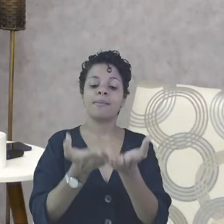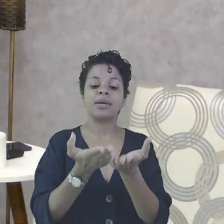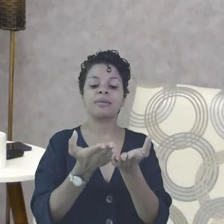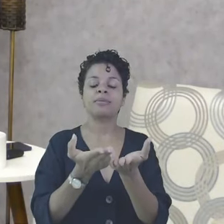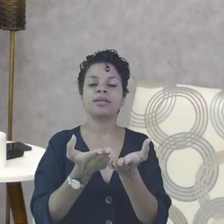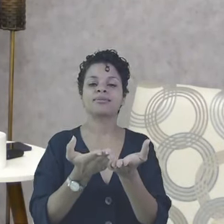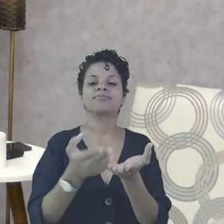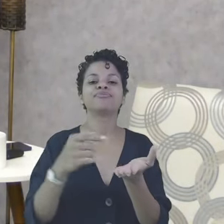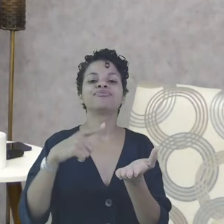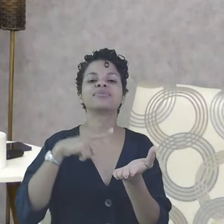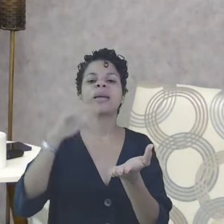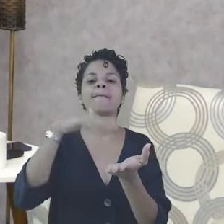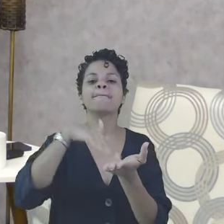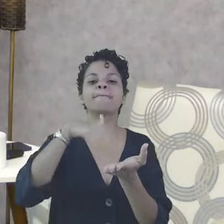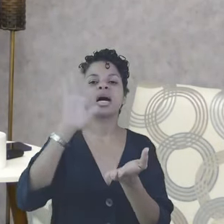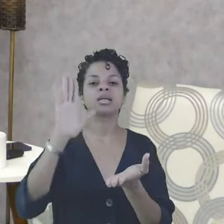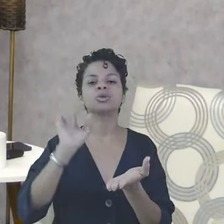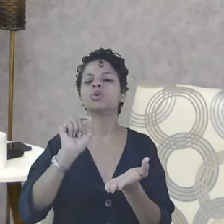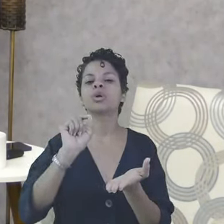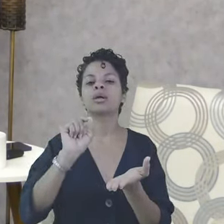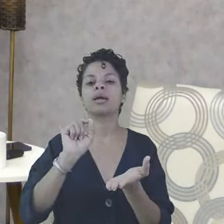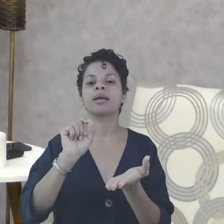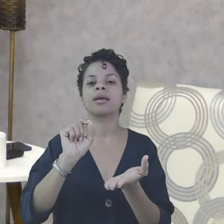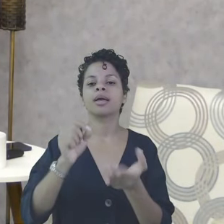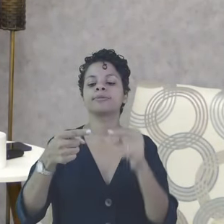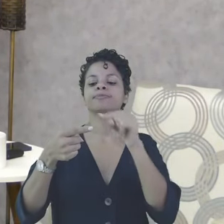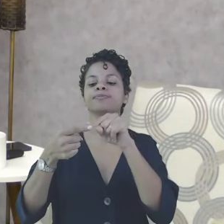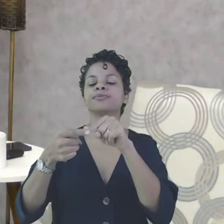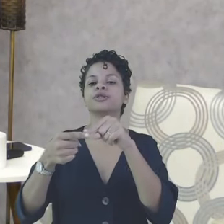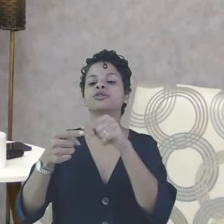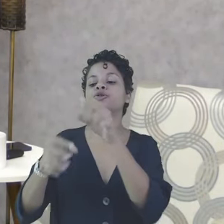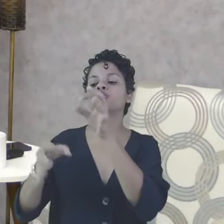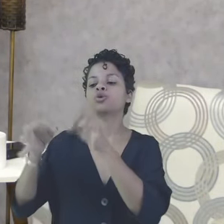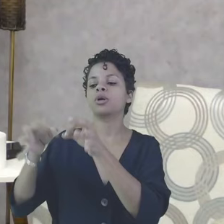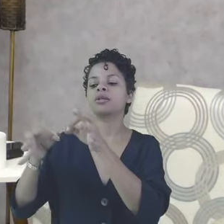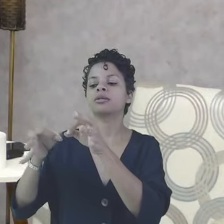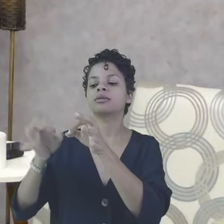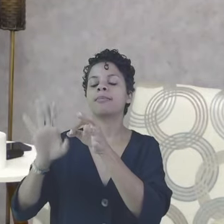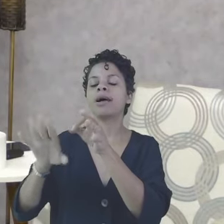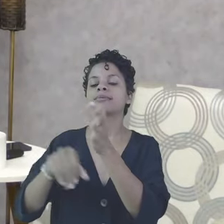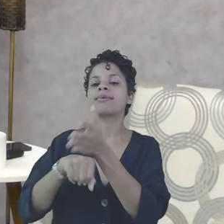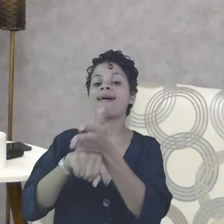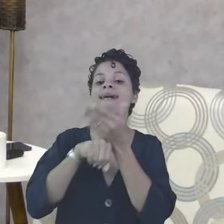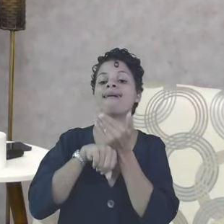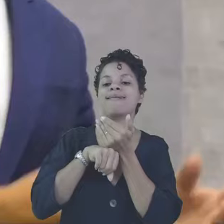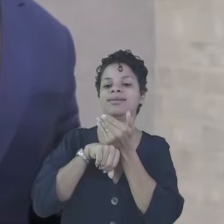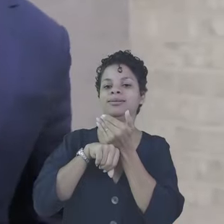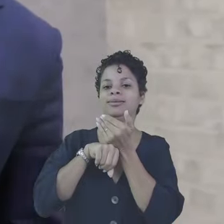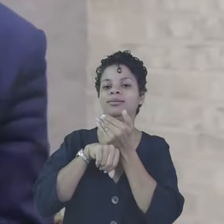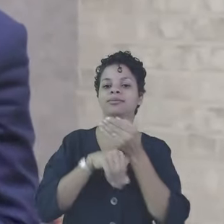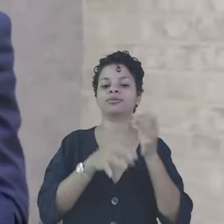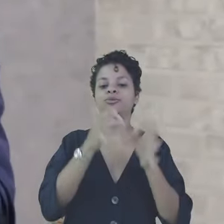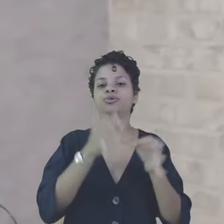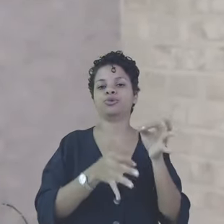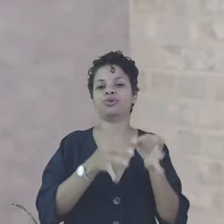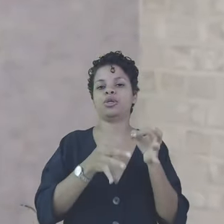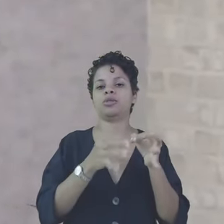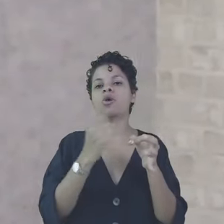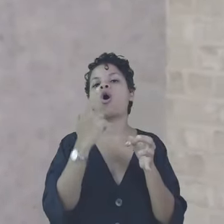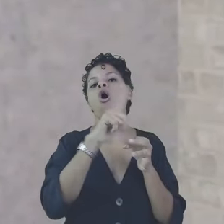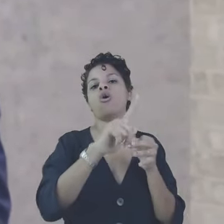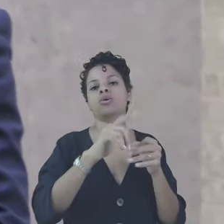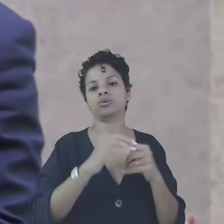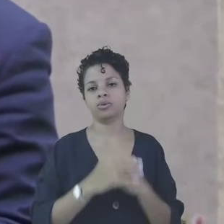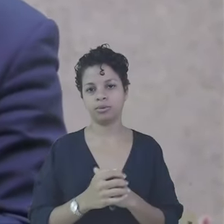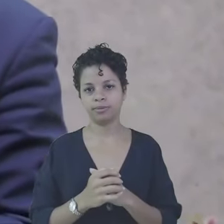juízo antes do juízo. Primeiro, preciso reafirmar para você que já me ouviu falar e relembrar.